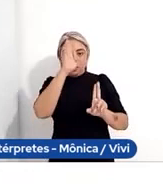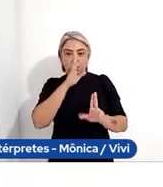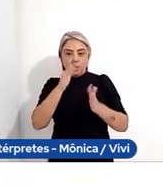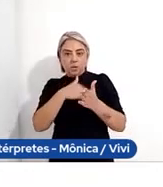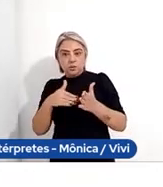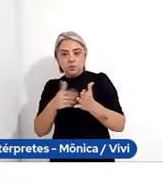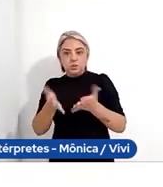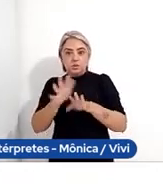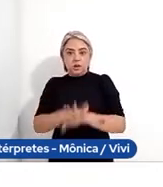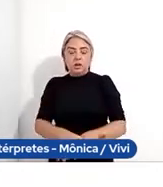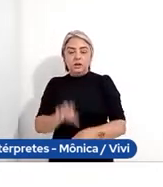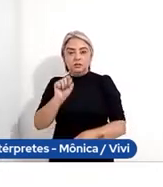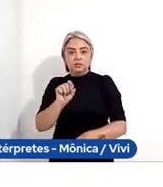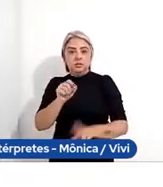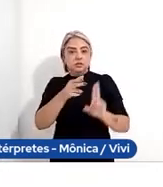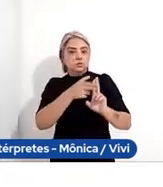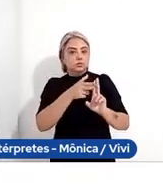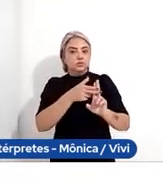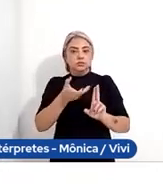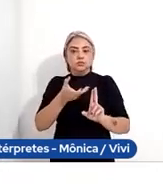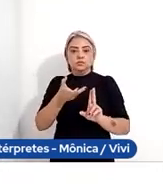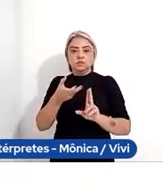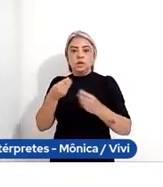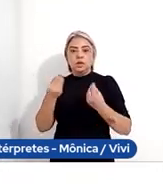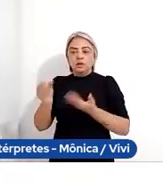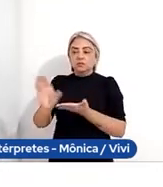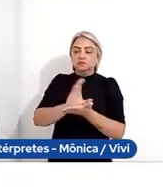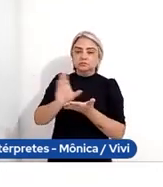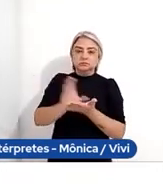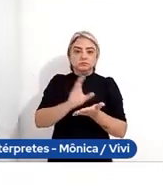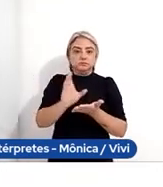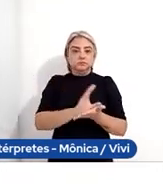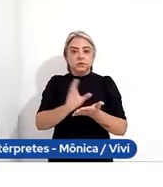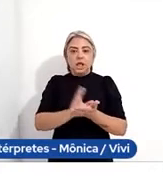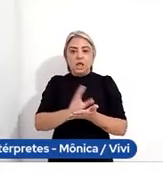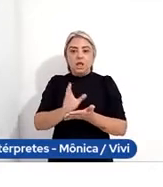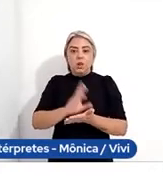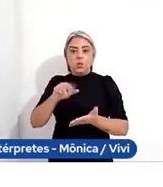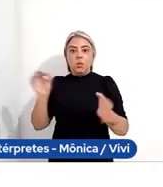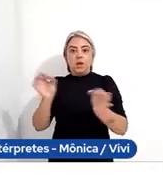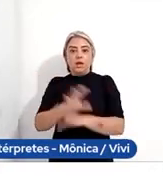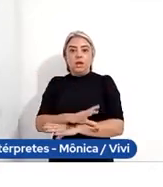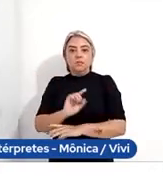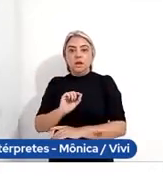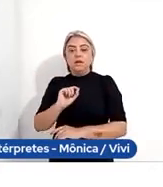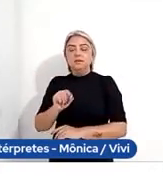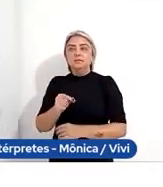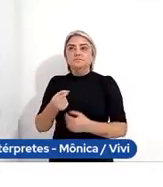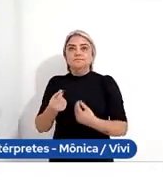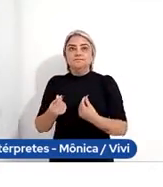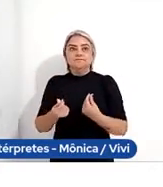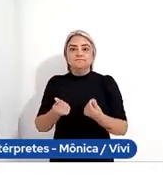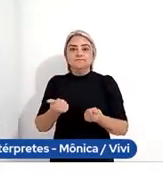universal, de que o SUS seria um grande escoadouro de recursos infinito, que jamais será saciado, né? Isso é